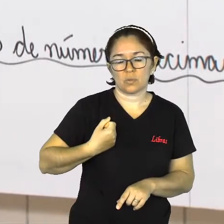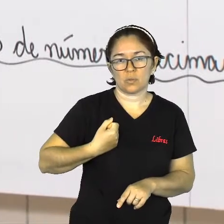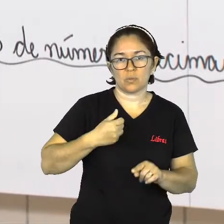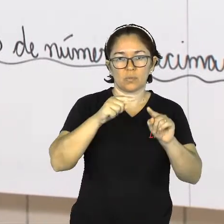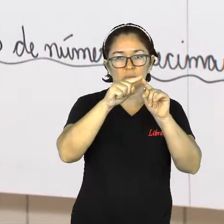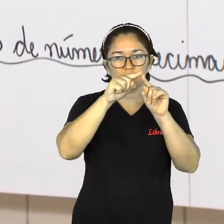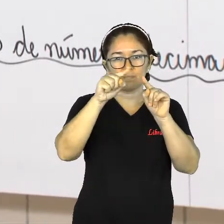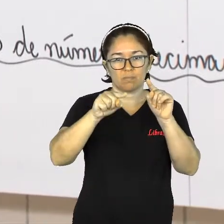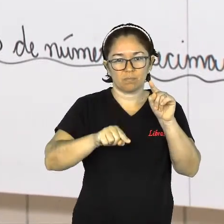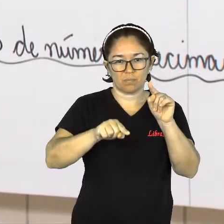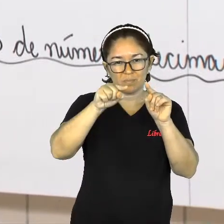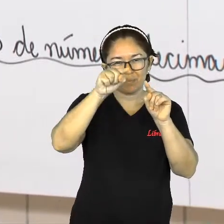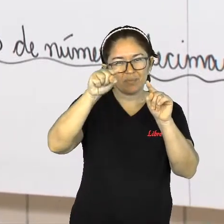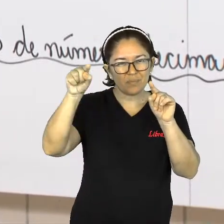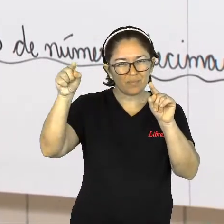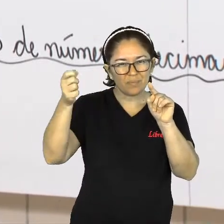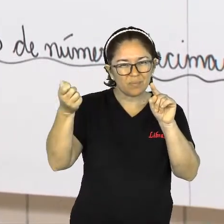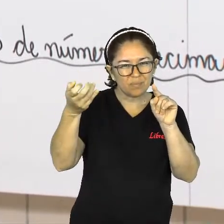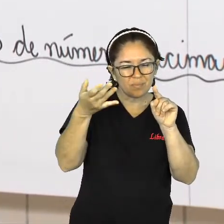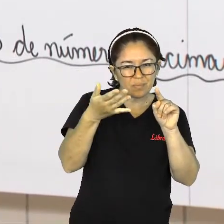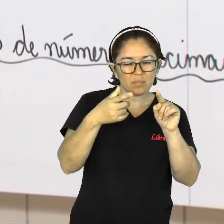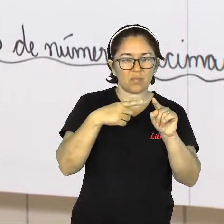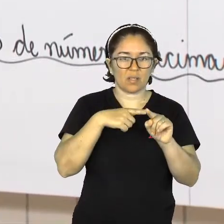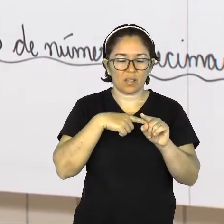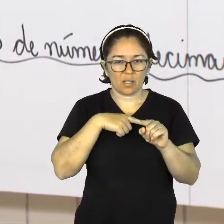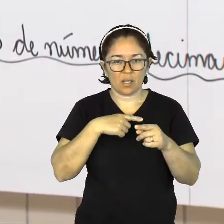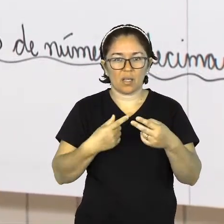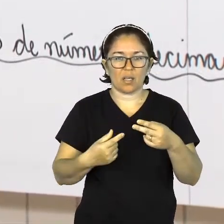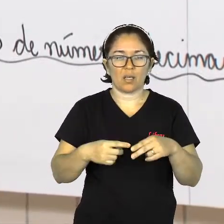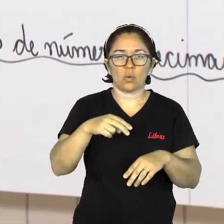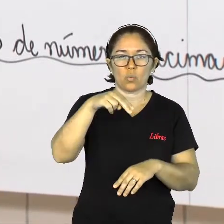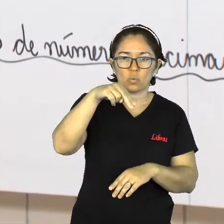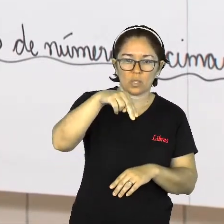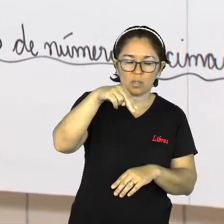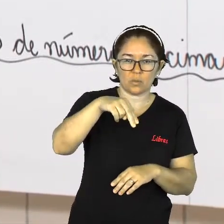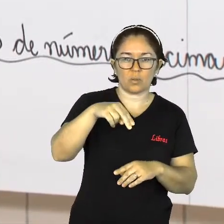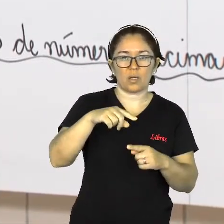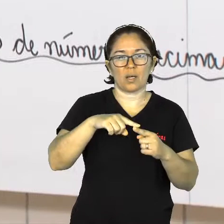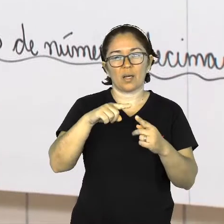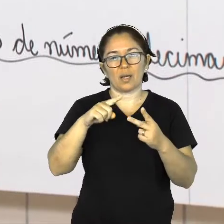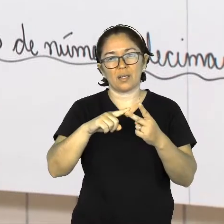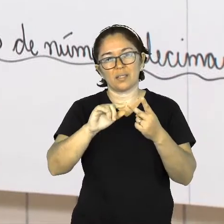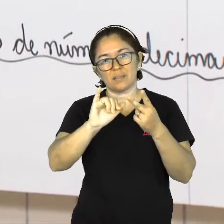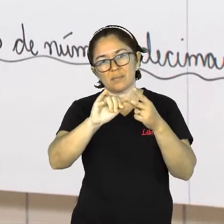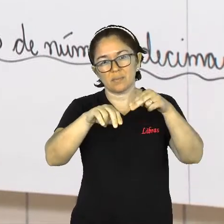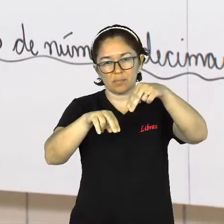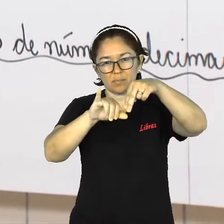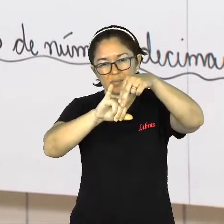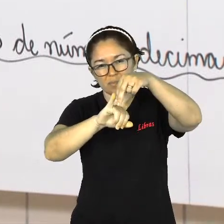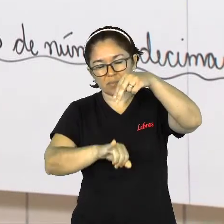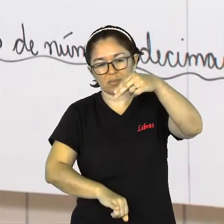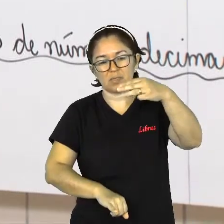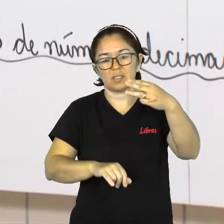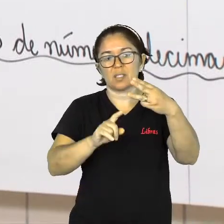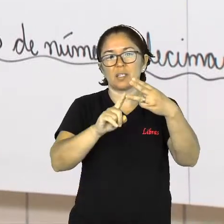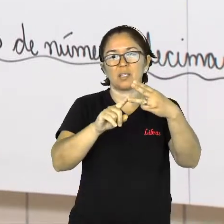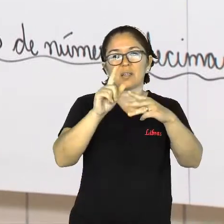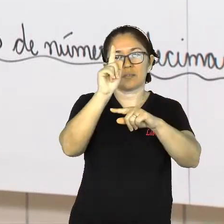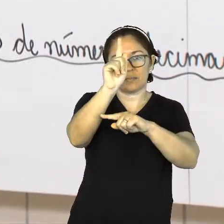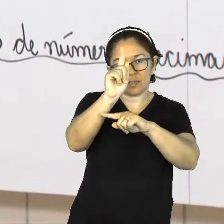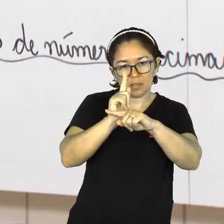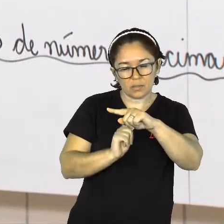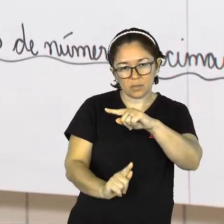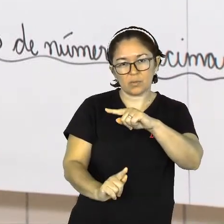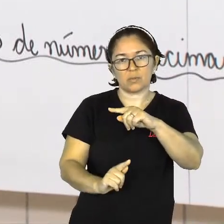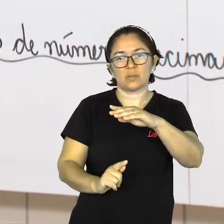estão englobados os naturais, os inteiros, as frações e os números que contêm vírgula. E